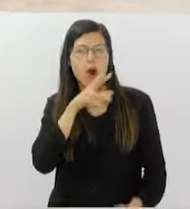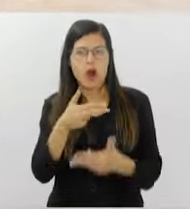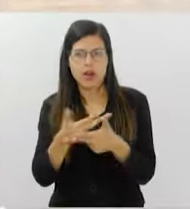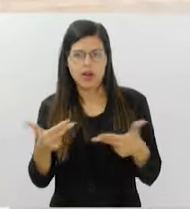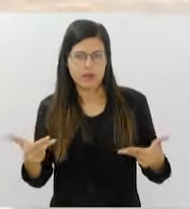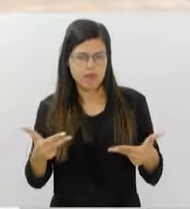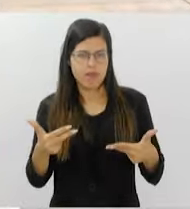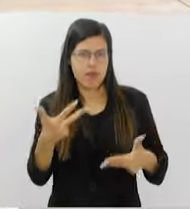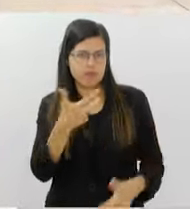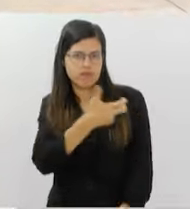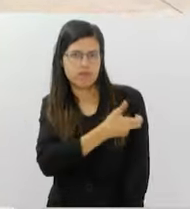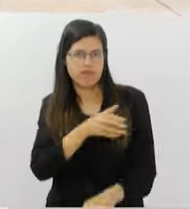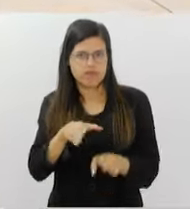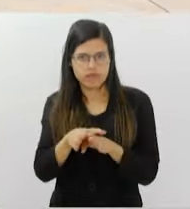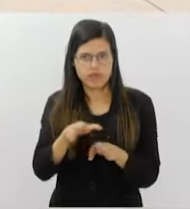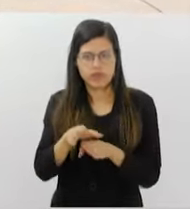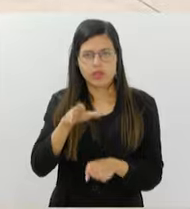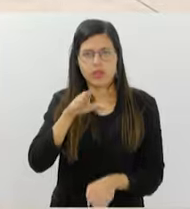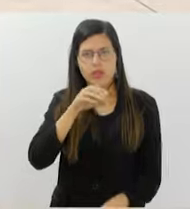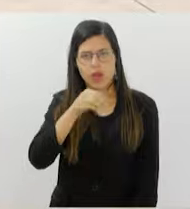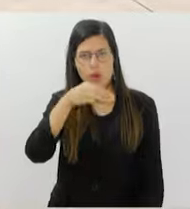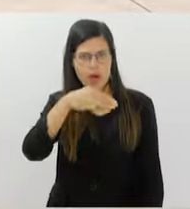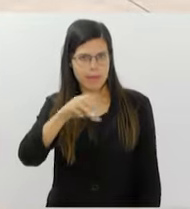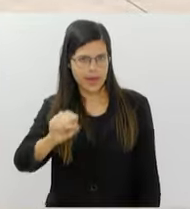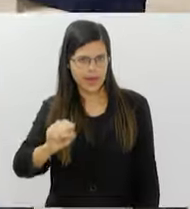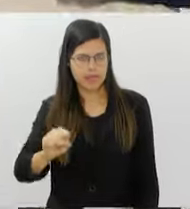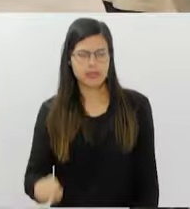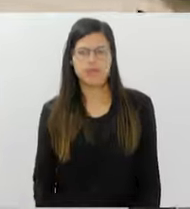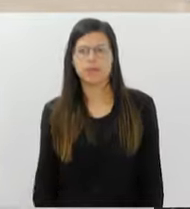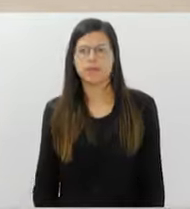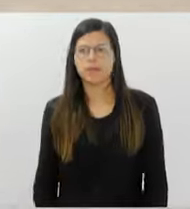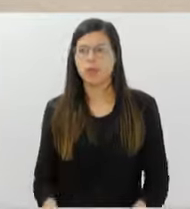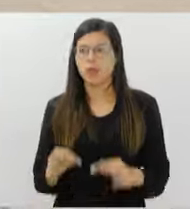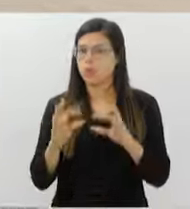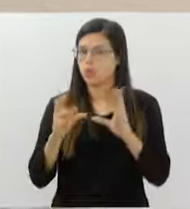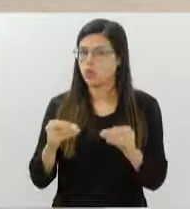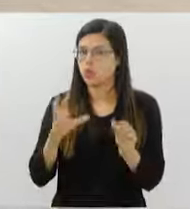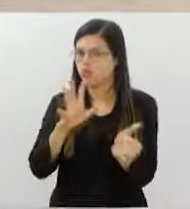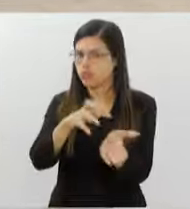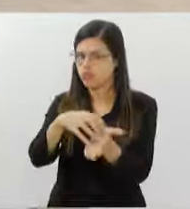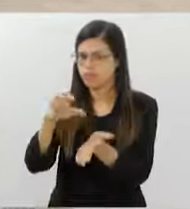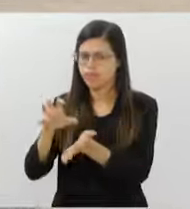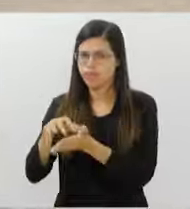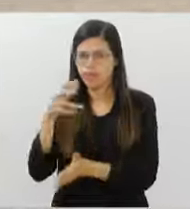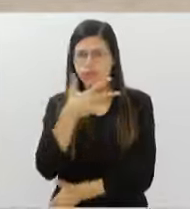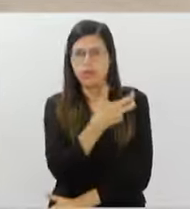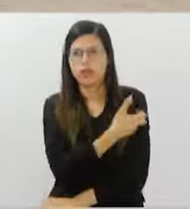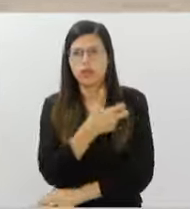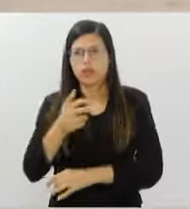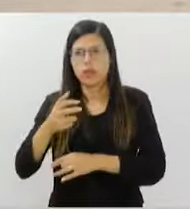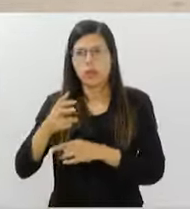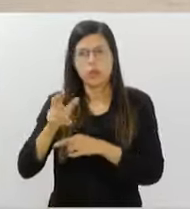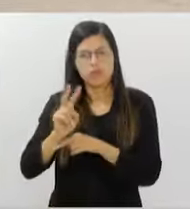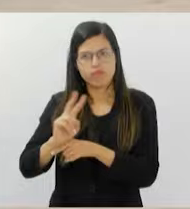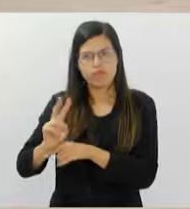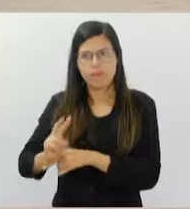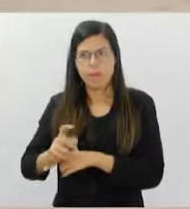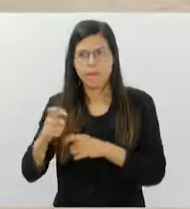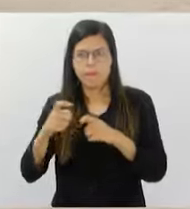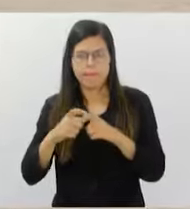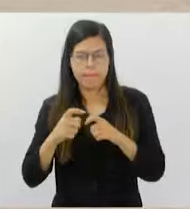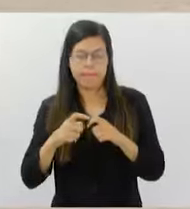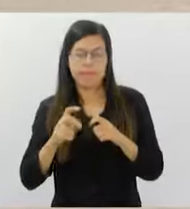às recomendações da Organização Mundial de Saúde. Todos os pontos de vacinação são supervisionados por médicos